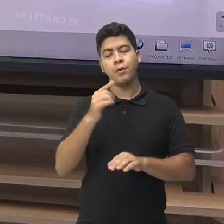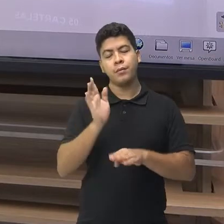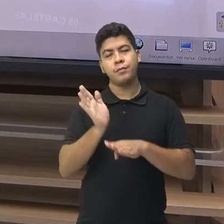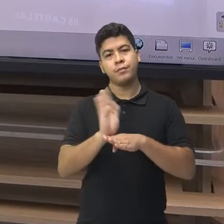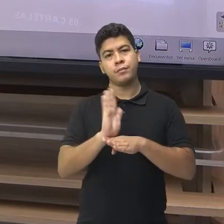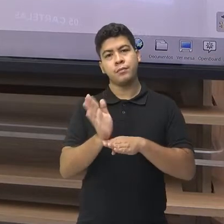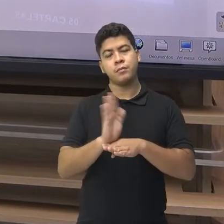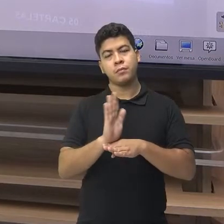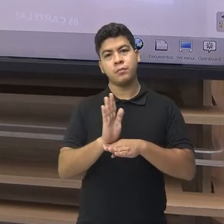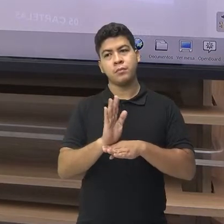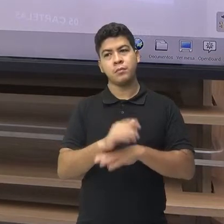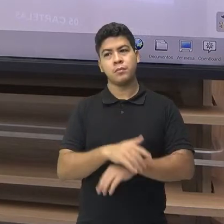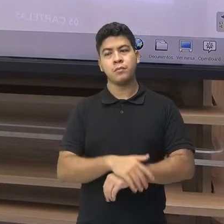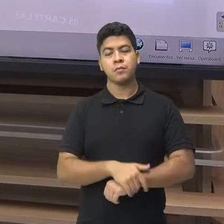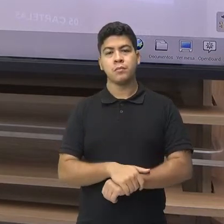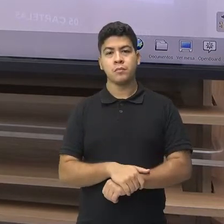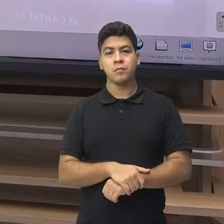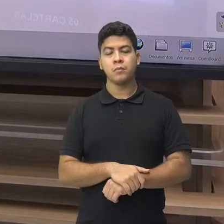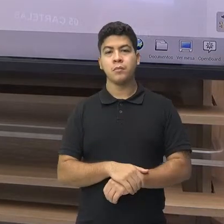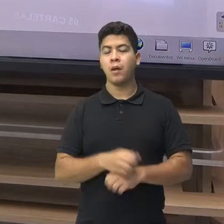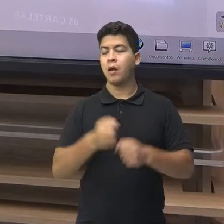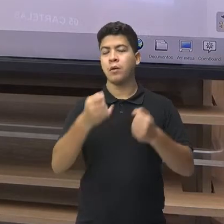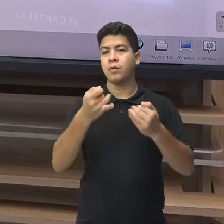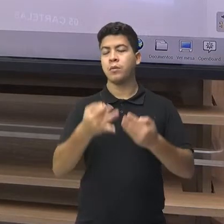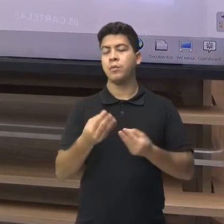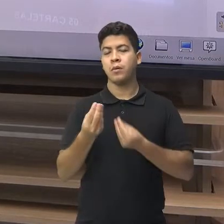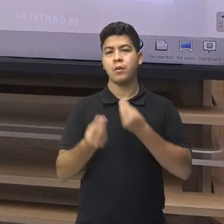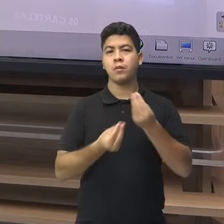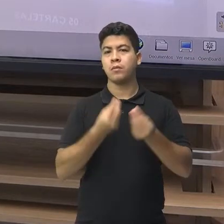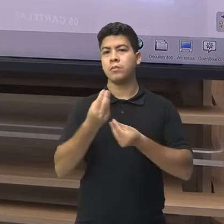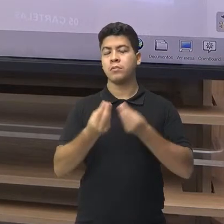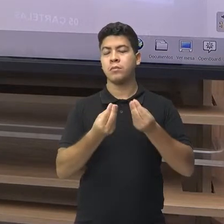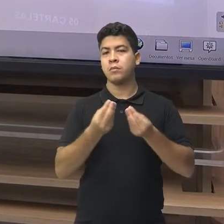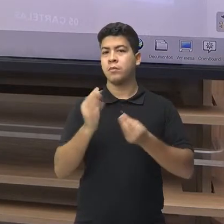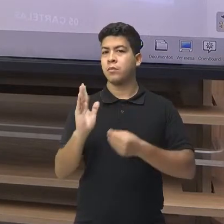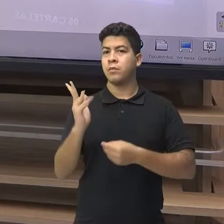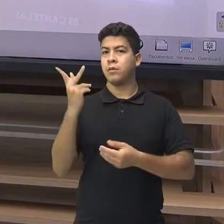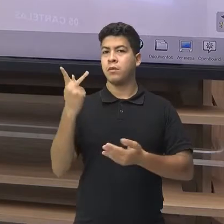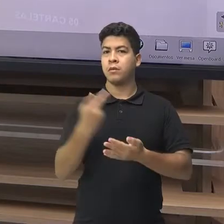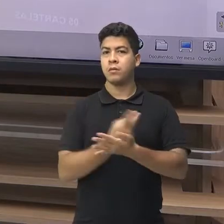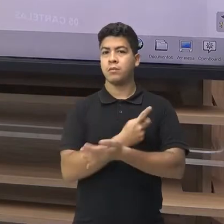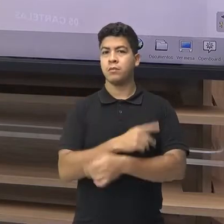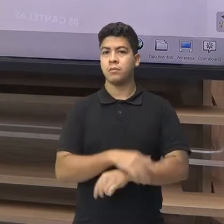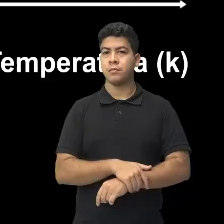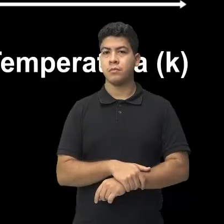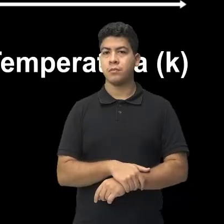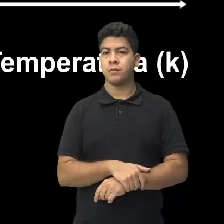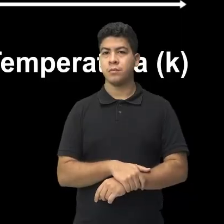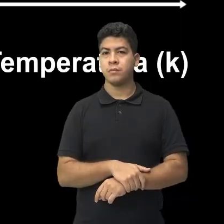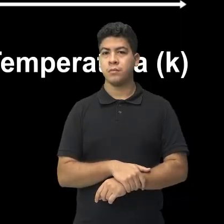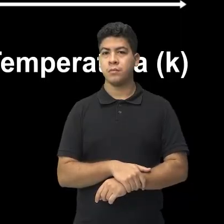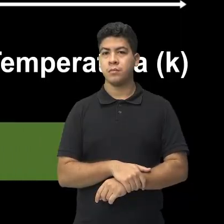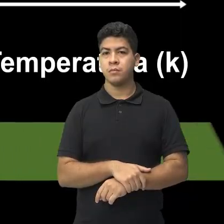isovolumétrica, temos aí um vídeo explicativo para você sobre a transformação isobárica.